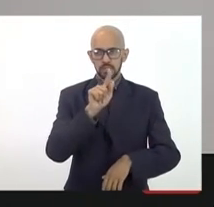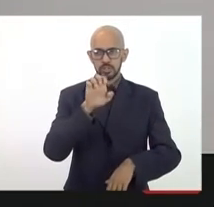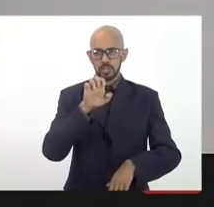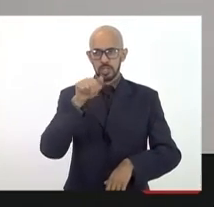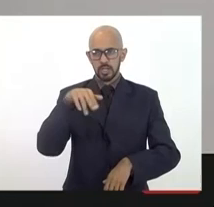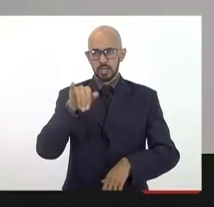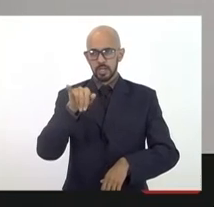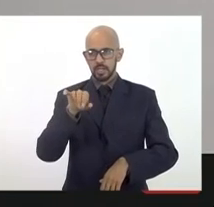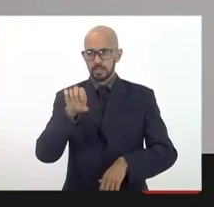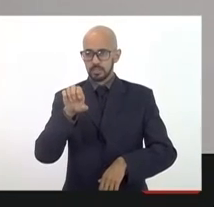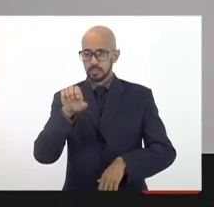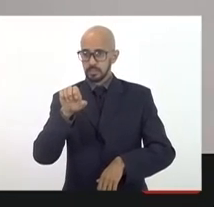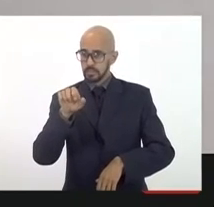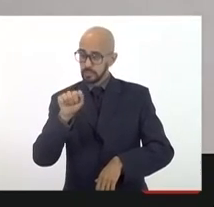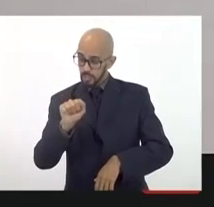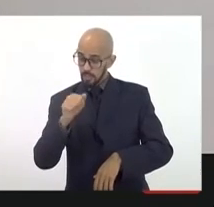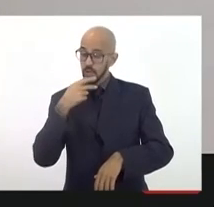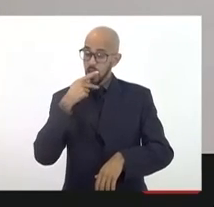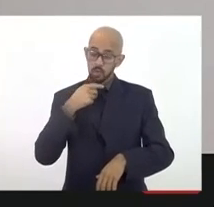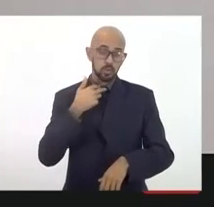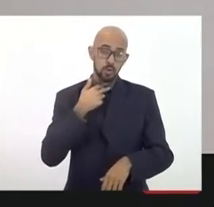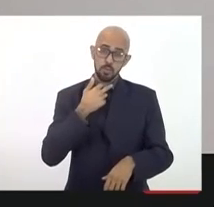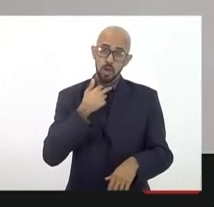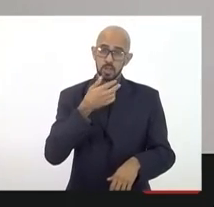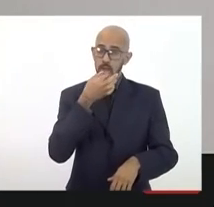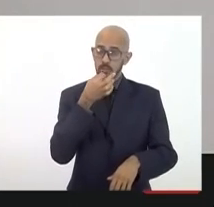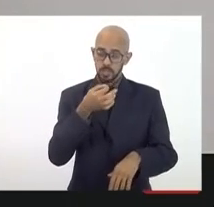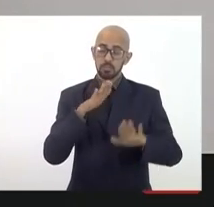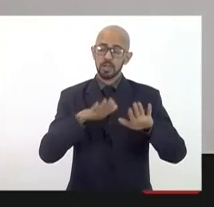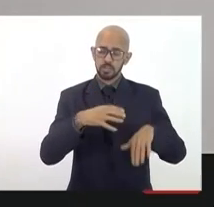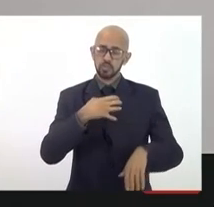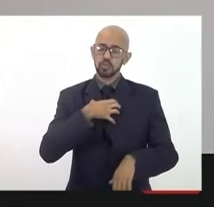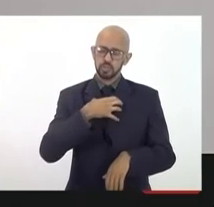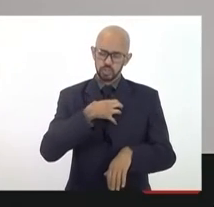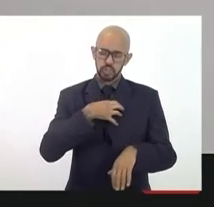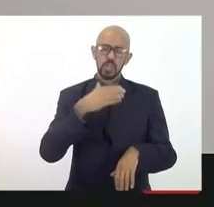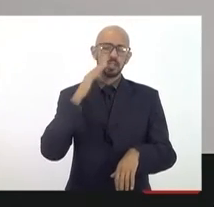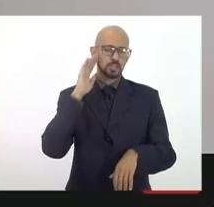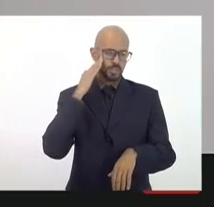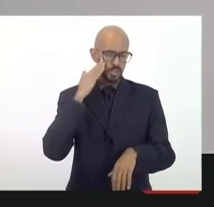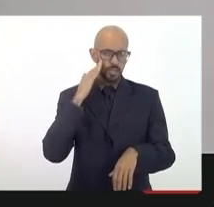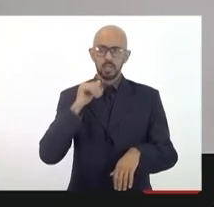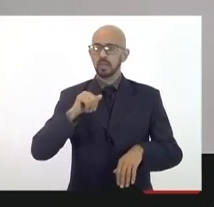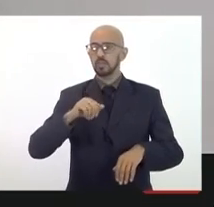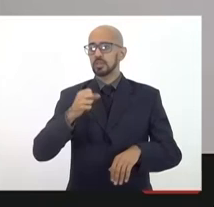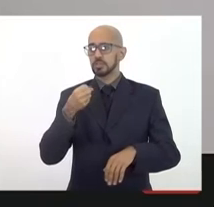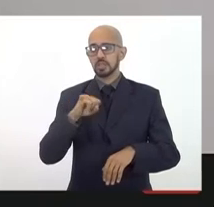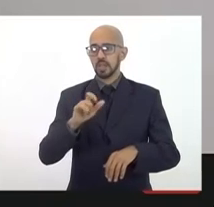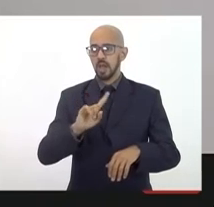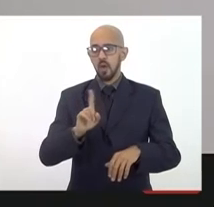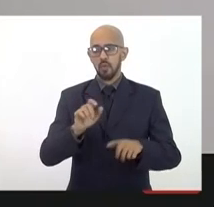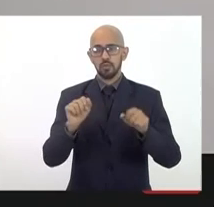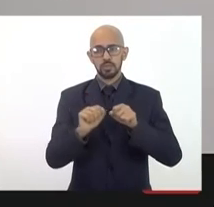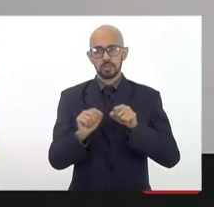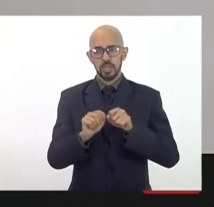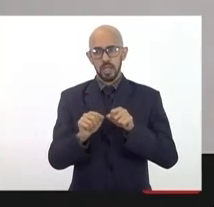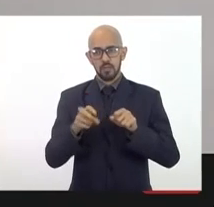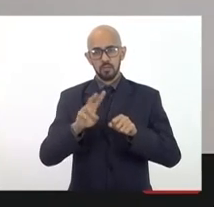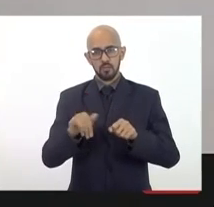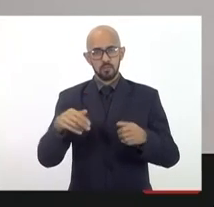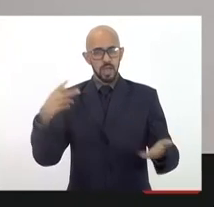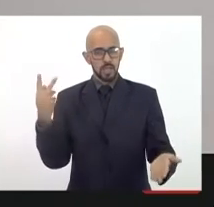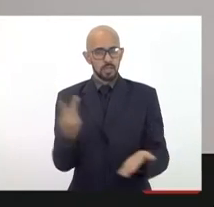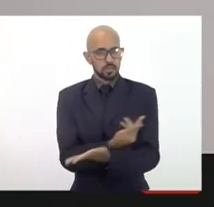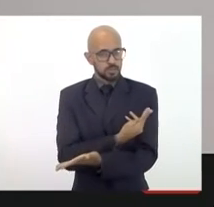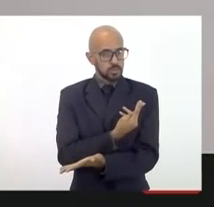podia dar parecer, mas eu senti que eles compreenderam o tema e que se não fizer, se não entrar nisso, vai tomar um